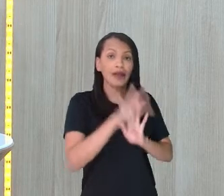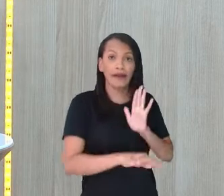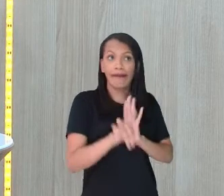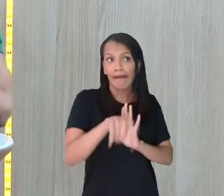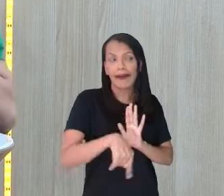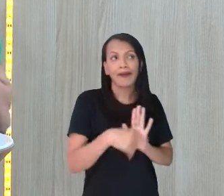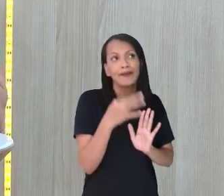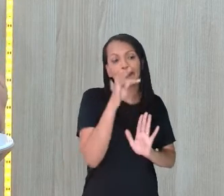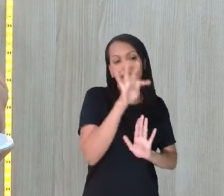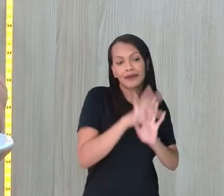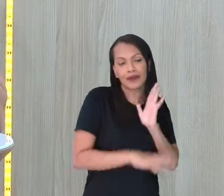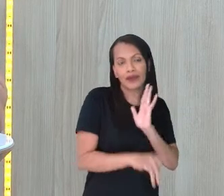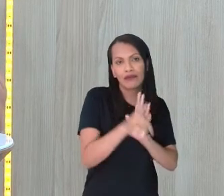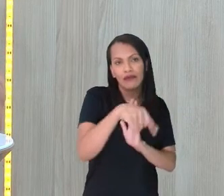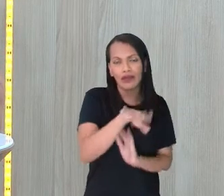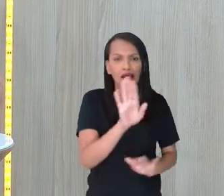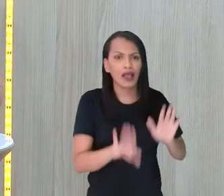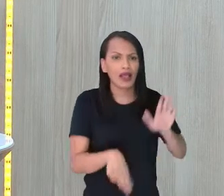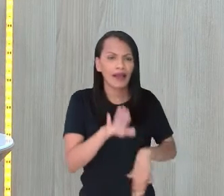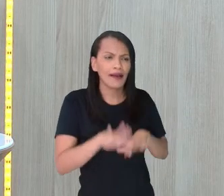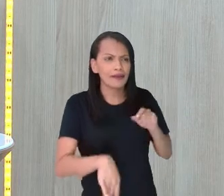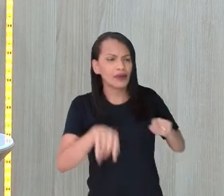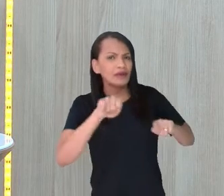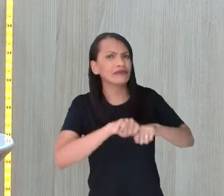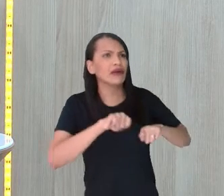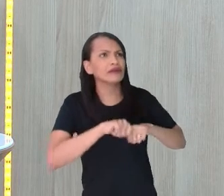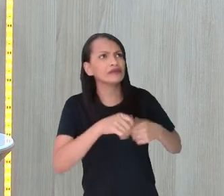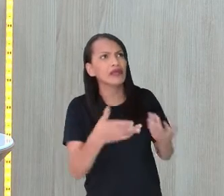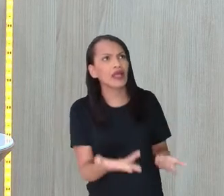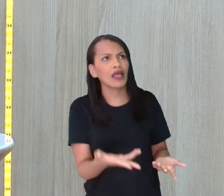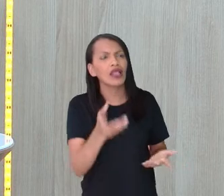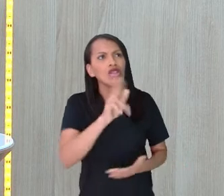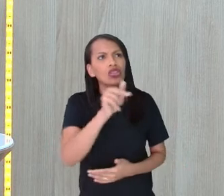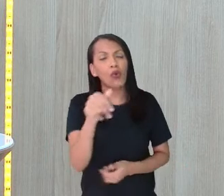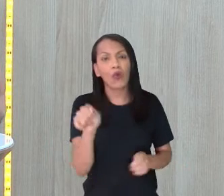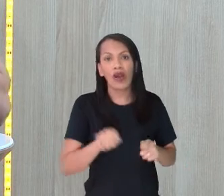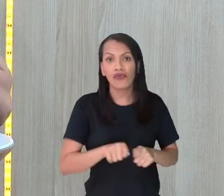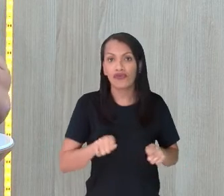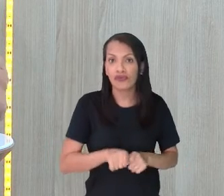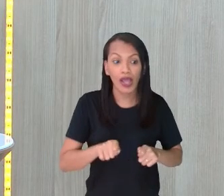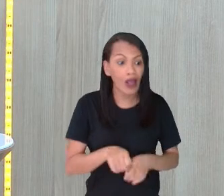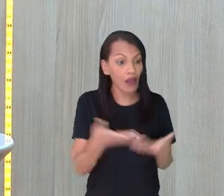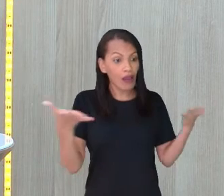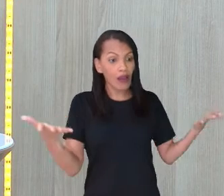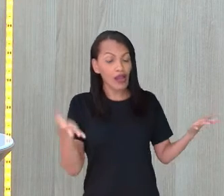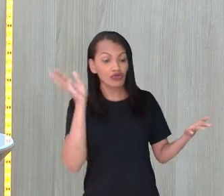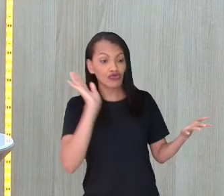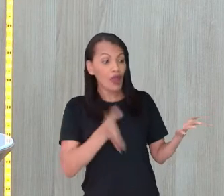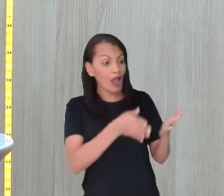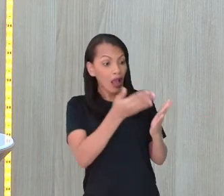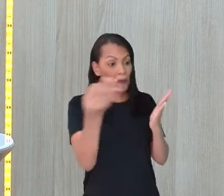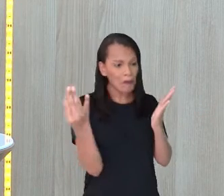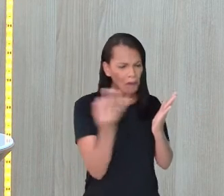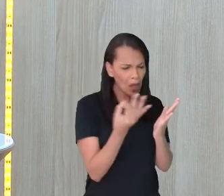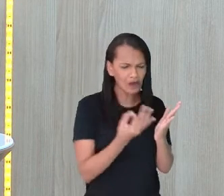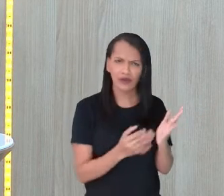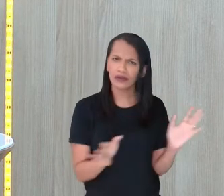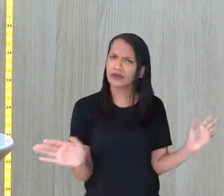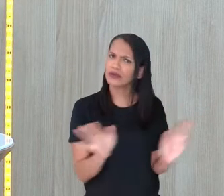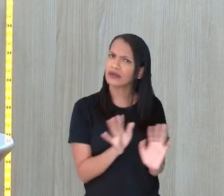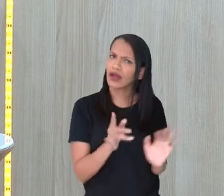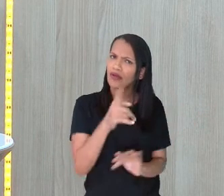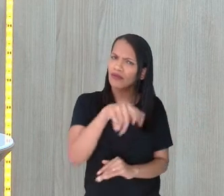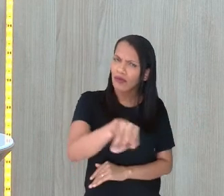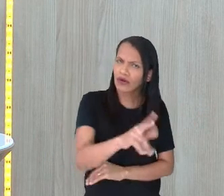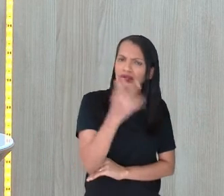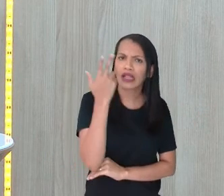é um texto que você, às vezes, você vai fazer, nunca fez e de repente já vai estar perfeito. Não, normalmente